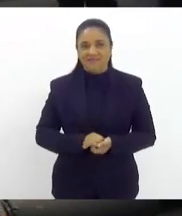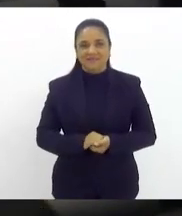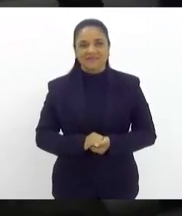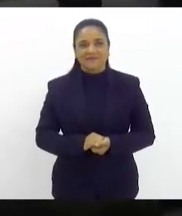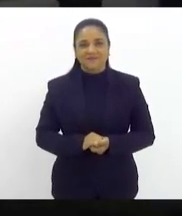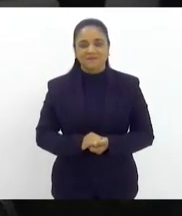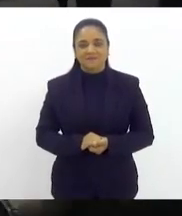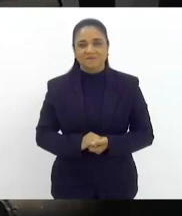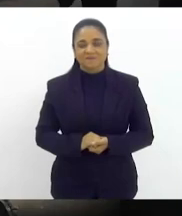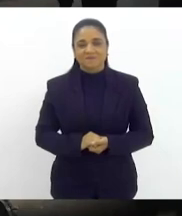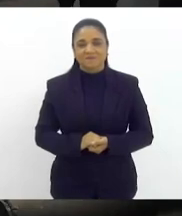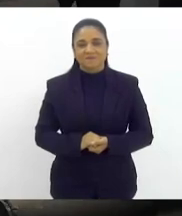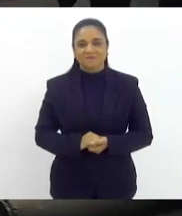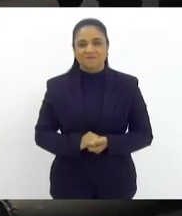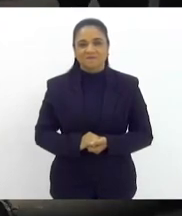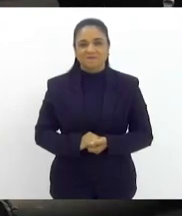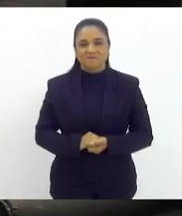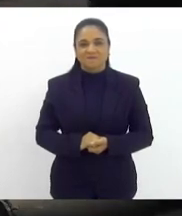Boa tarde.